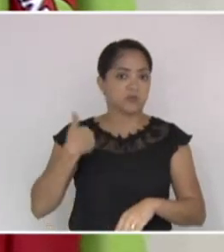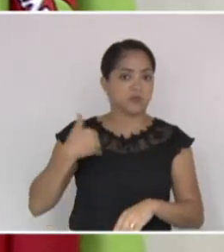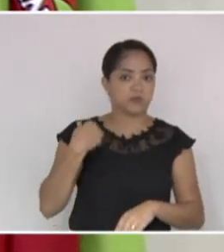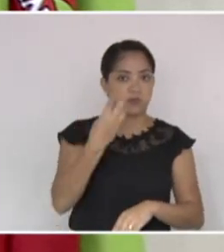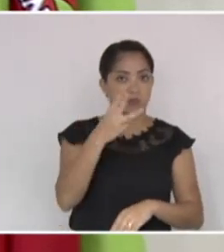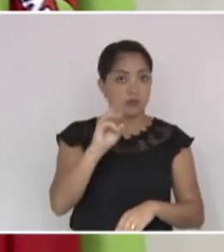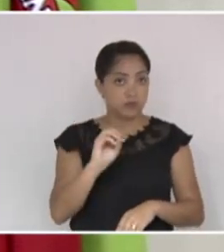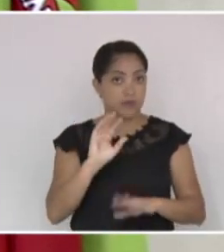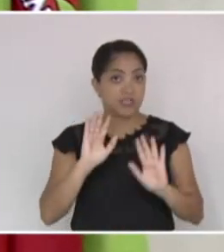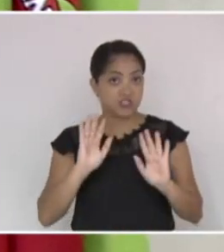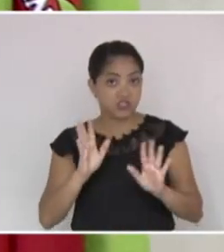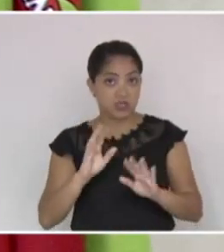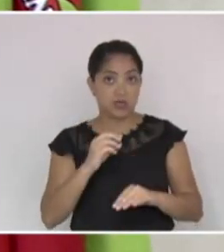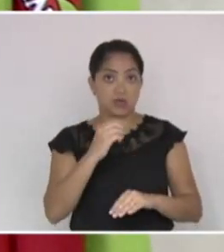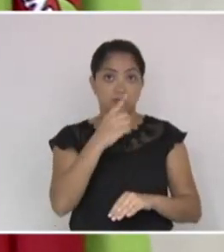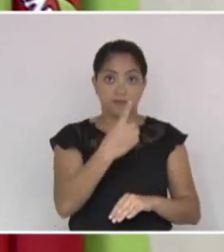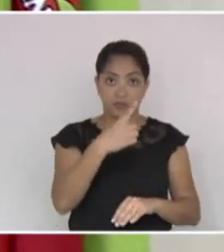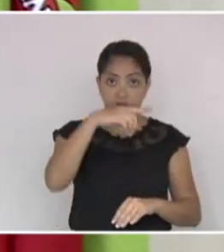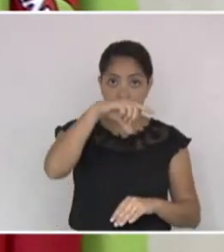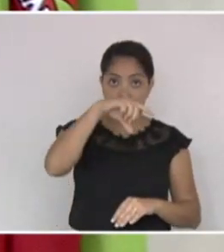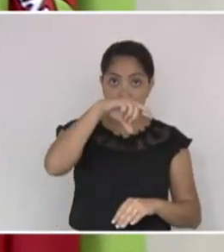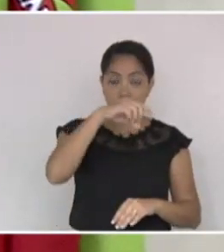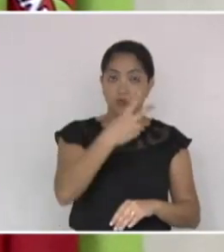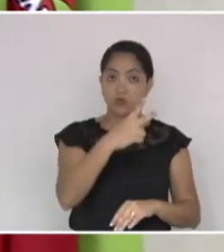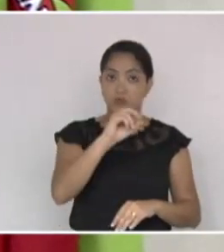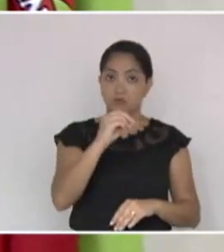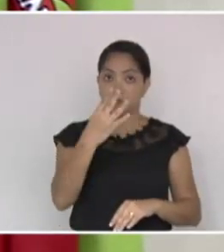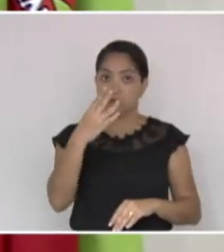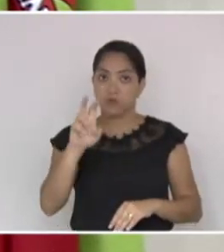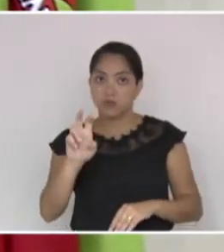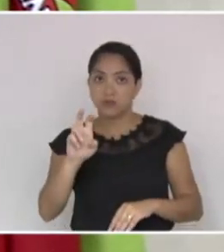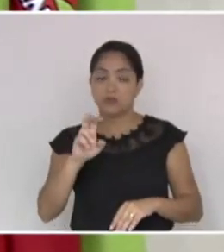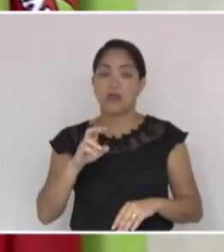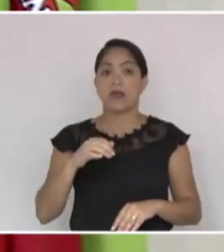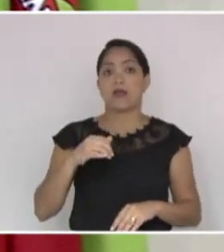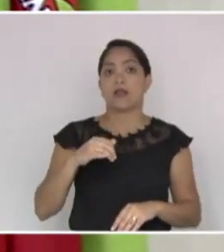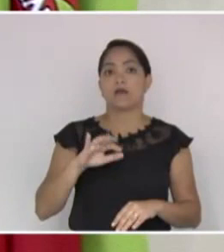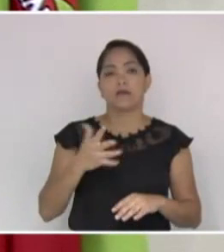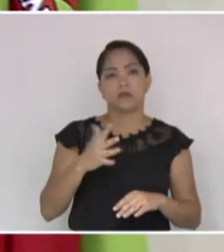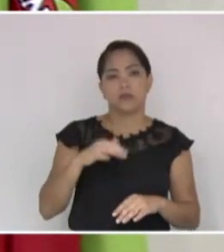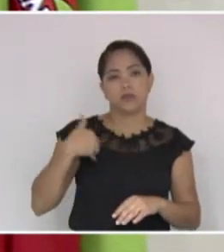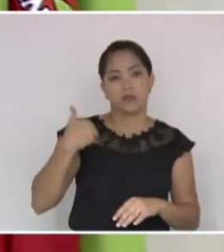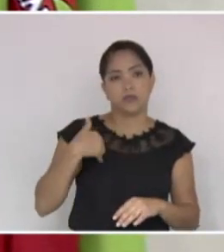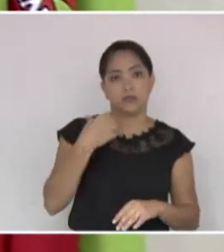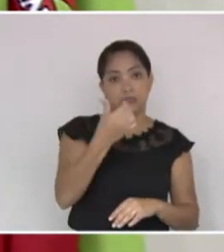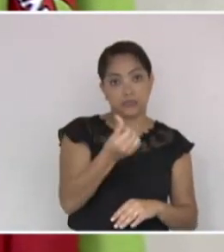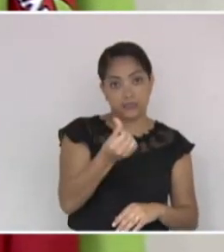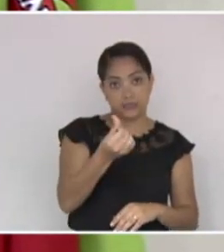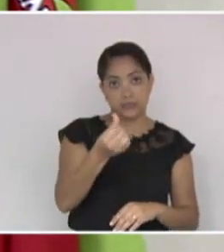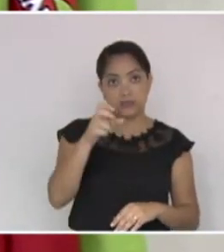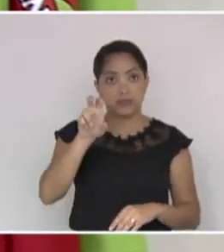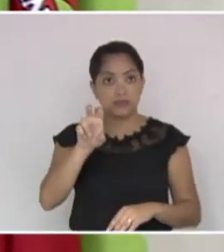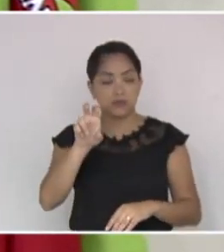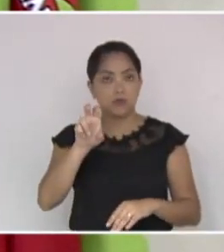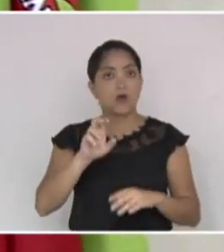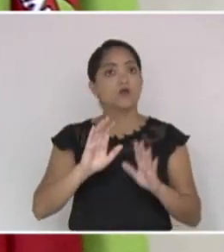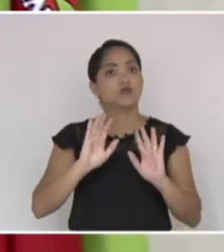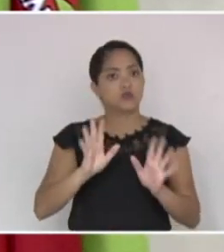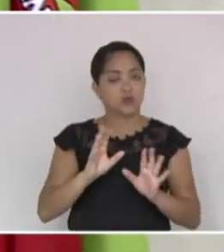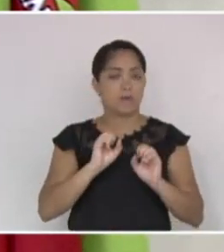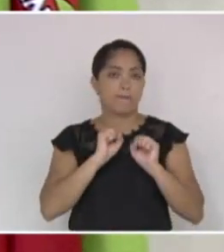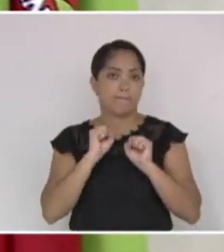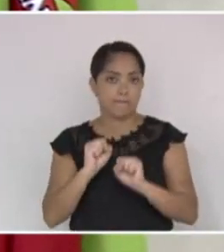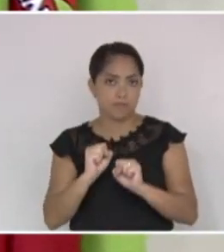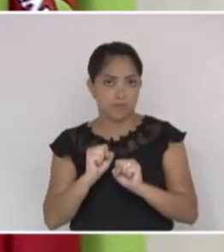ano 2045, ela terá 65 anos e estará apta a se aposentar. Mas na